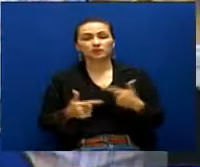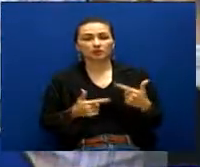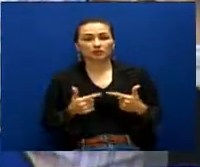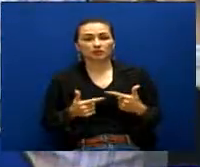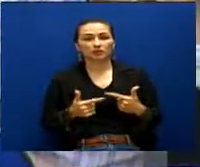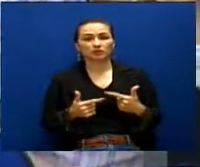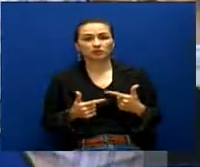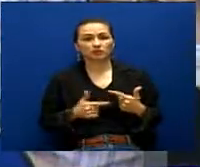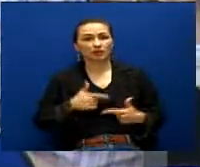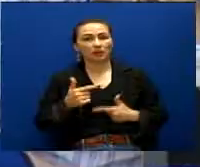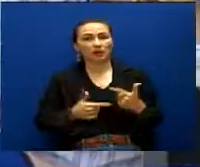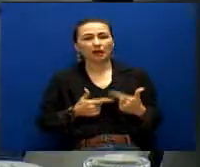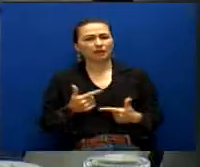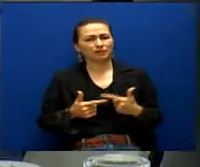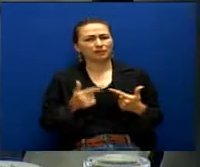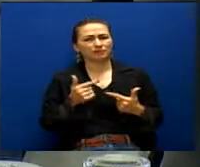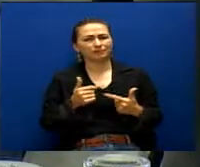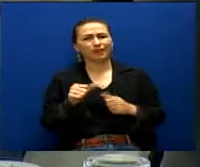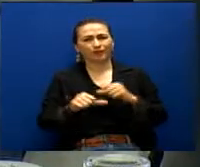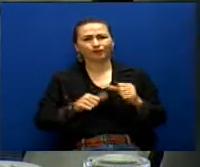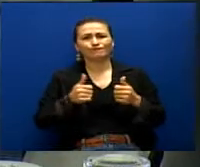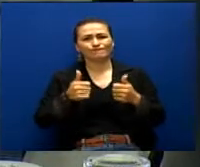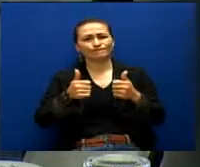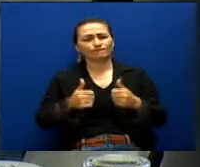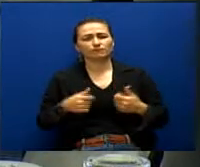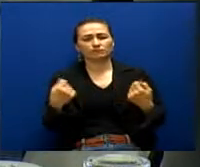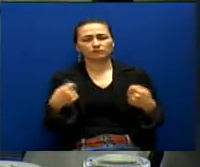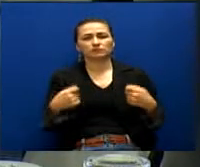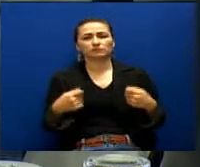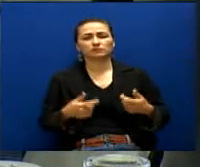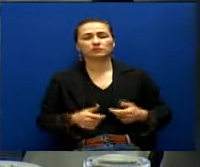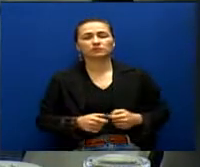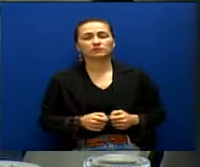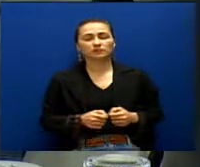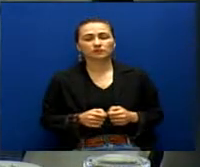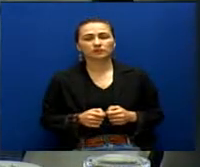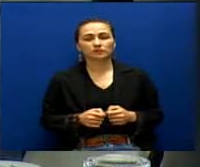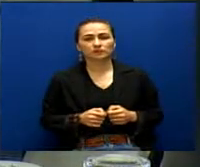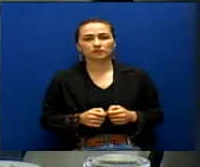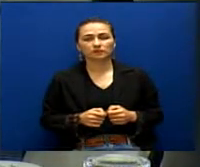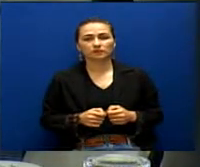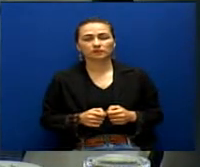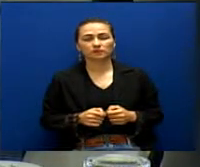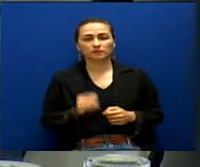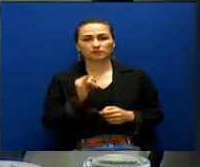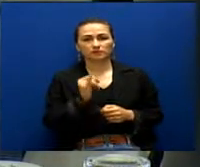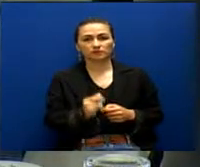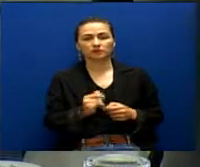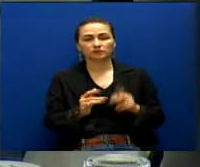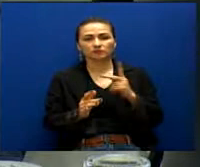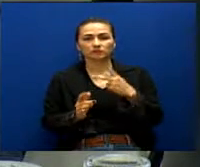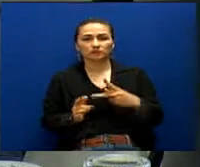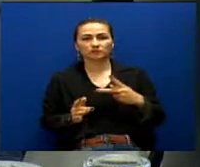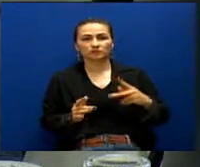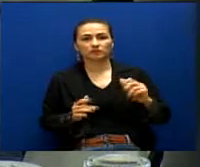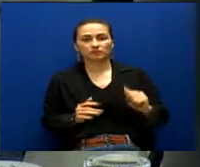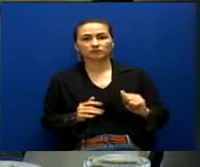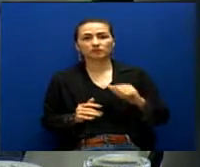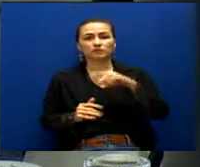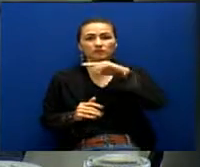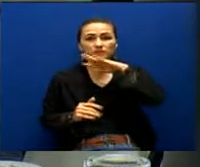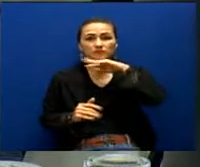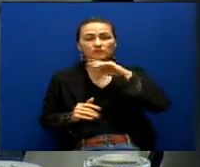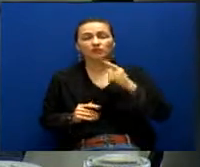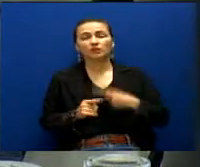Passa a palavra. Sabe por que não é tão bem feito também, vereadora? Não tem participação da sociedade